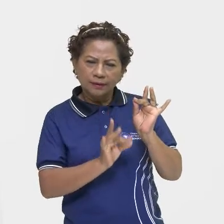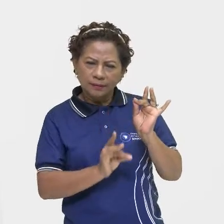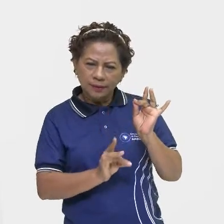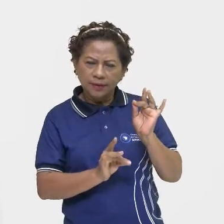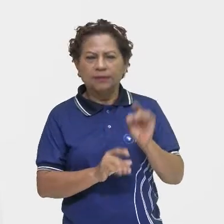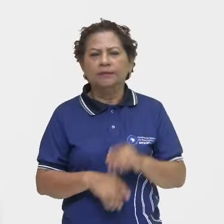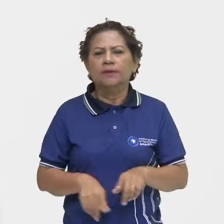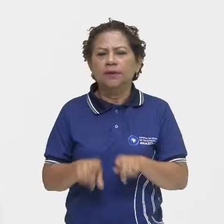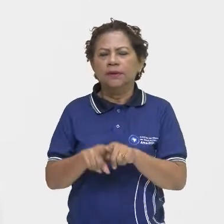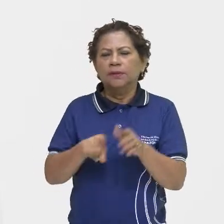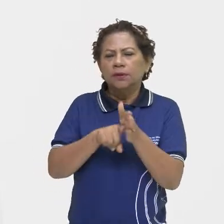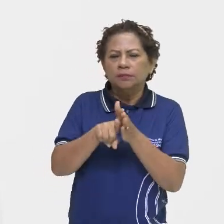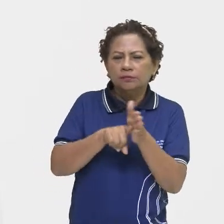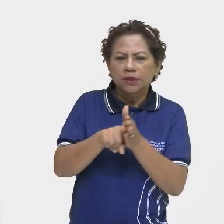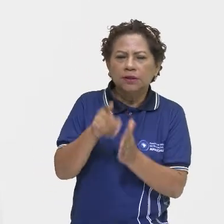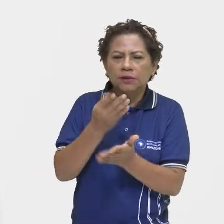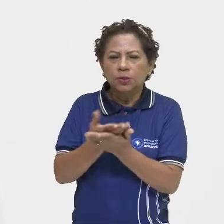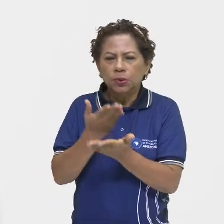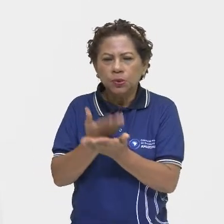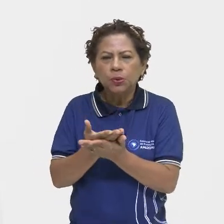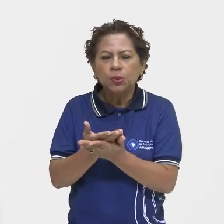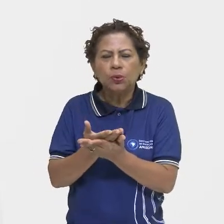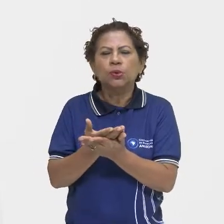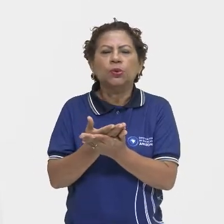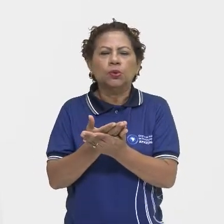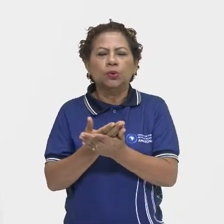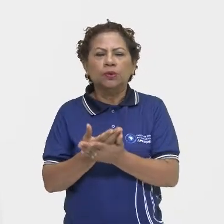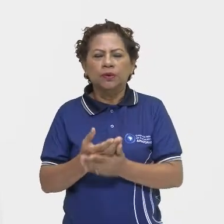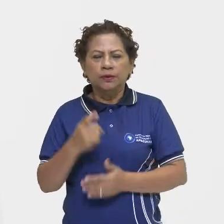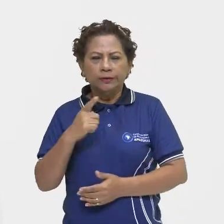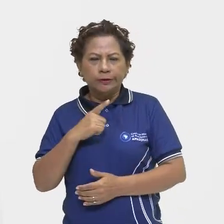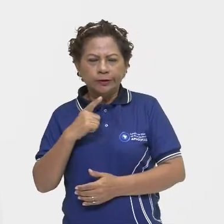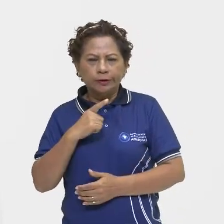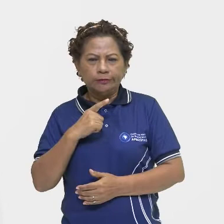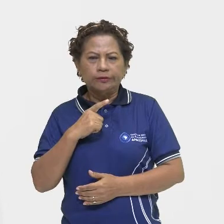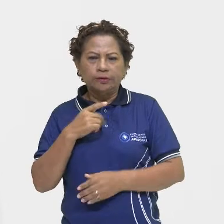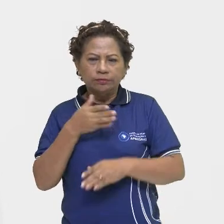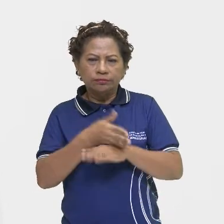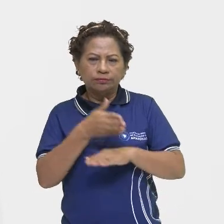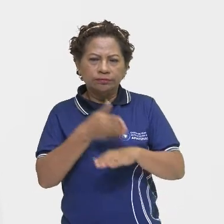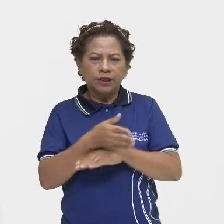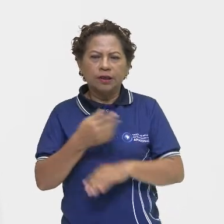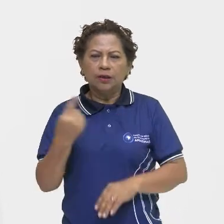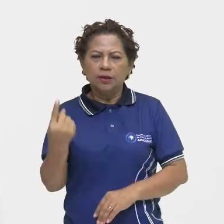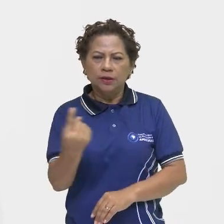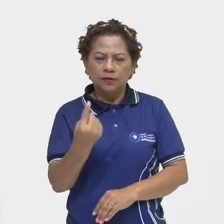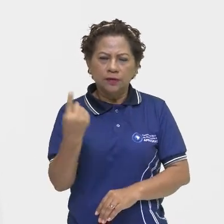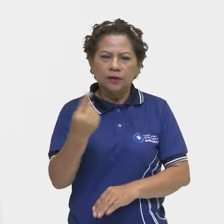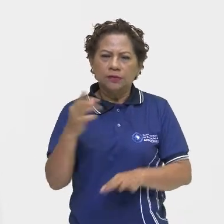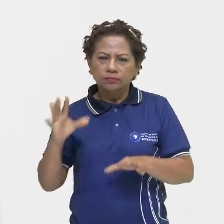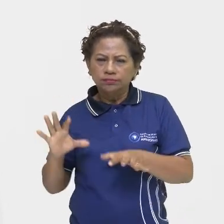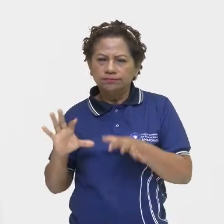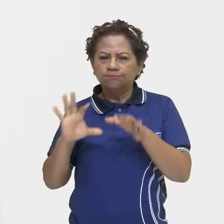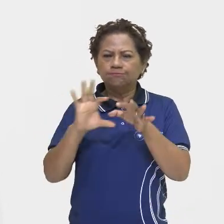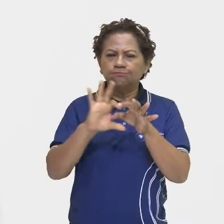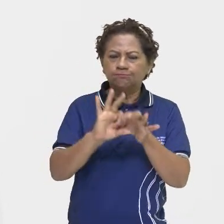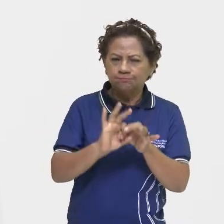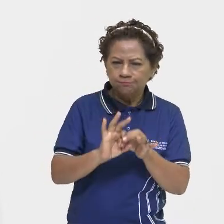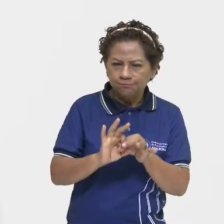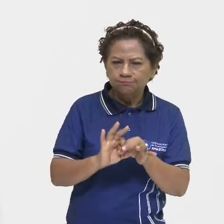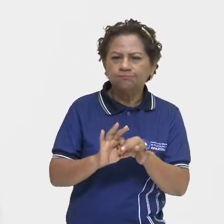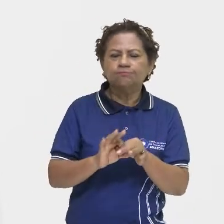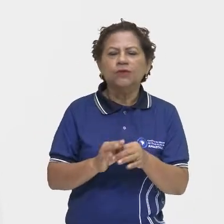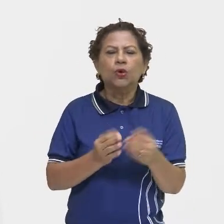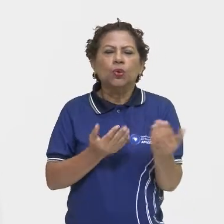é pesquisa e estudo das situações que envolvam a participação individual e colaborativa